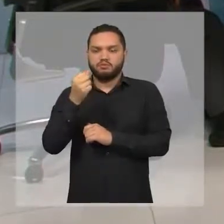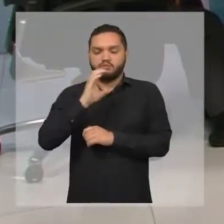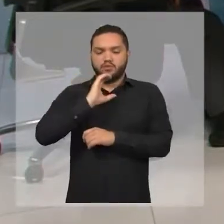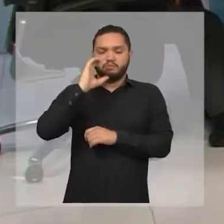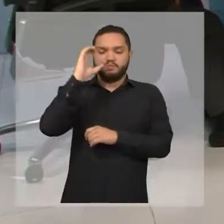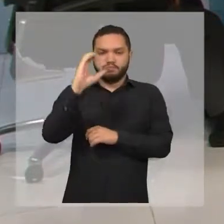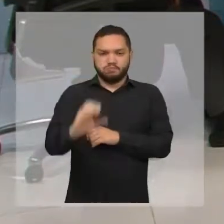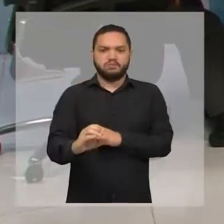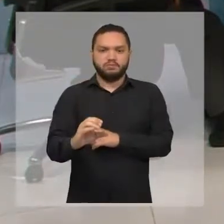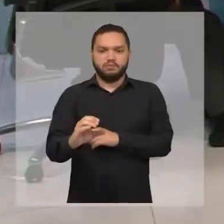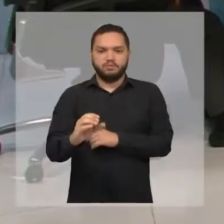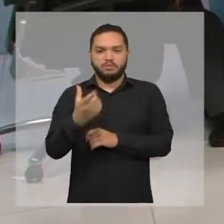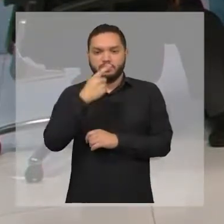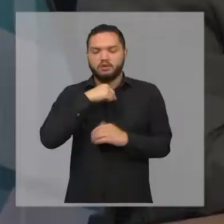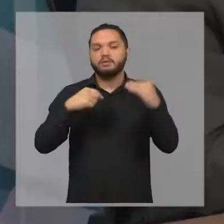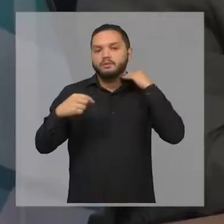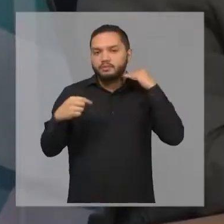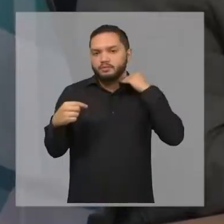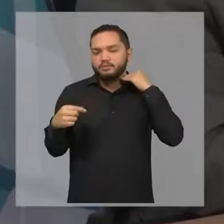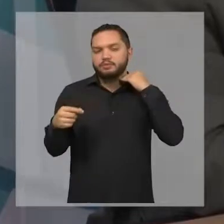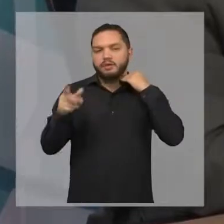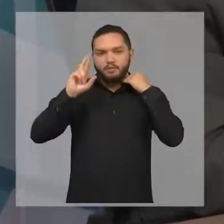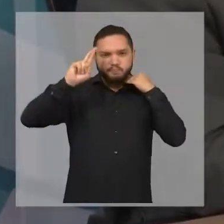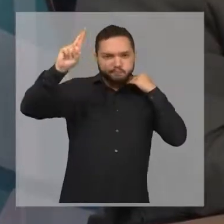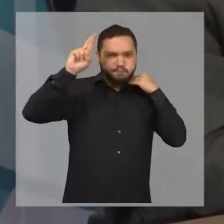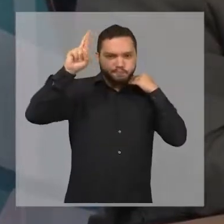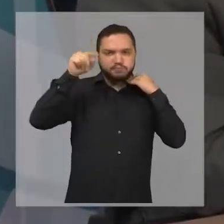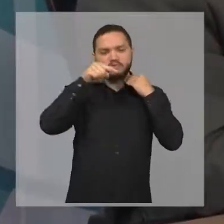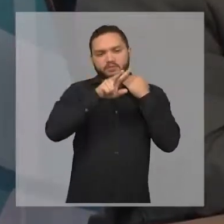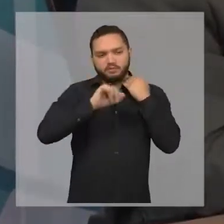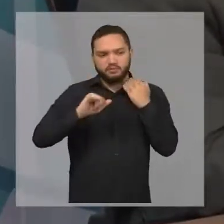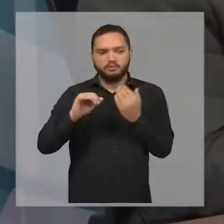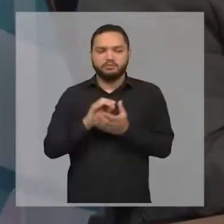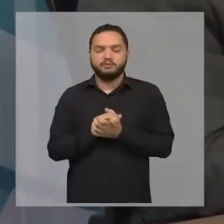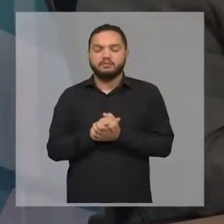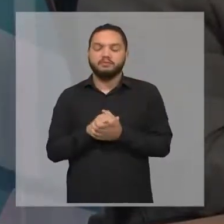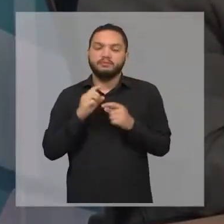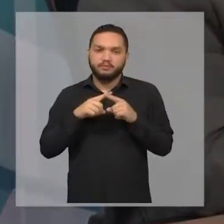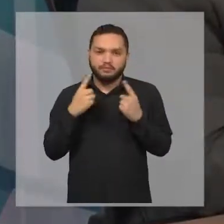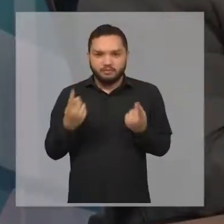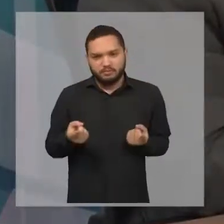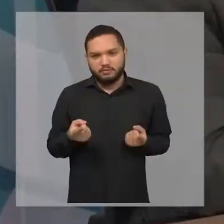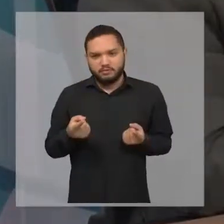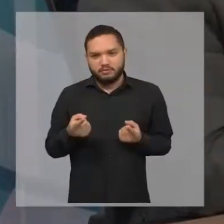volta.